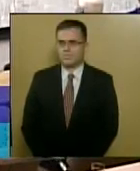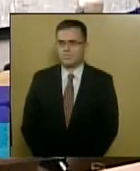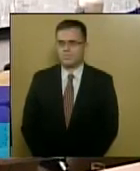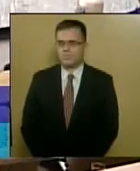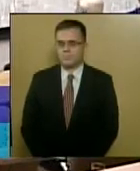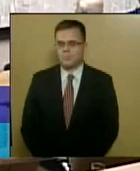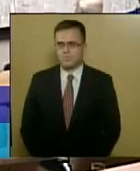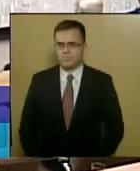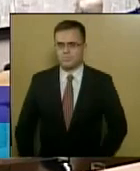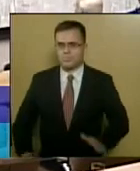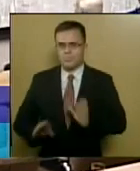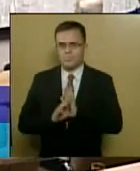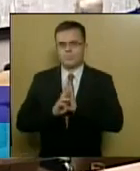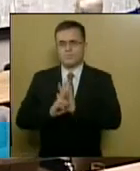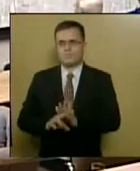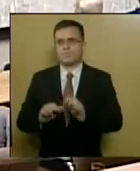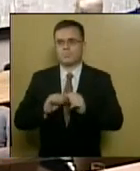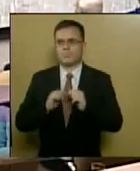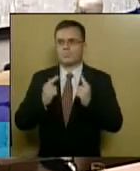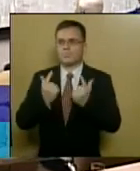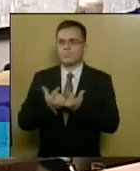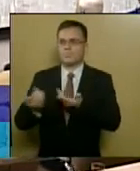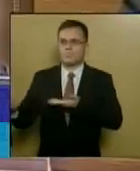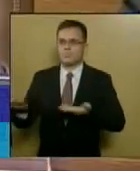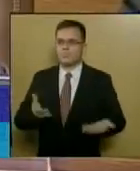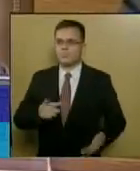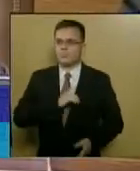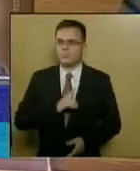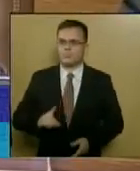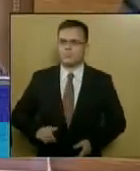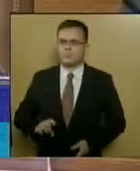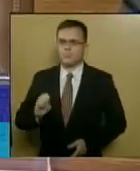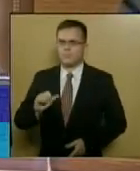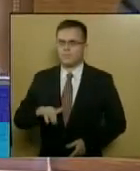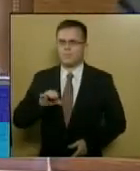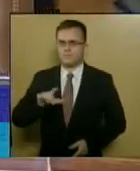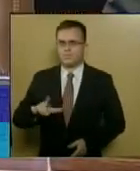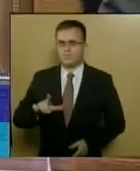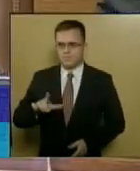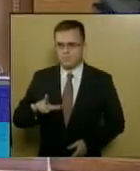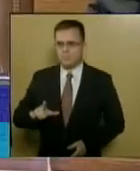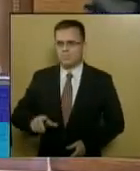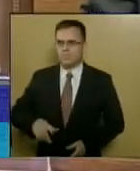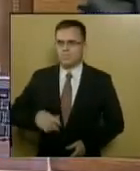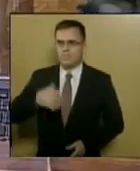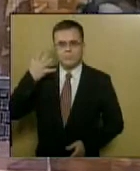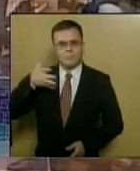Para falar em nome da Assembleia, convido o deputado Capitão Samuel.